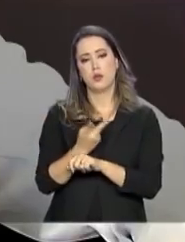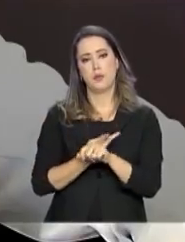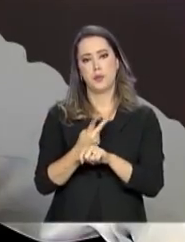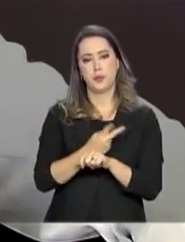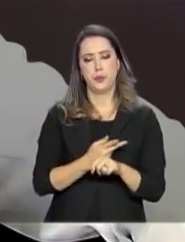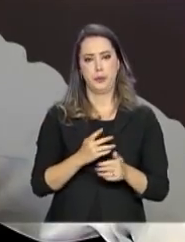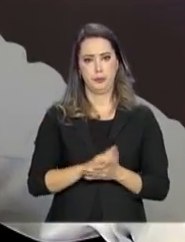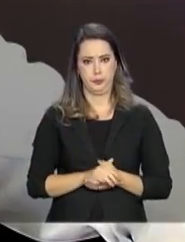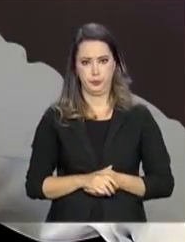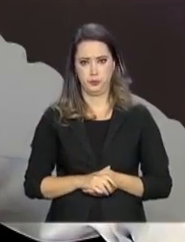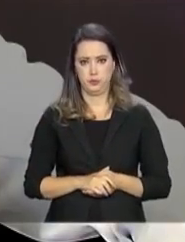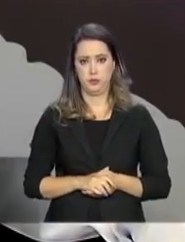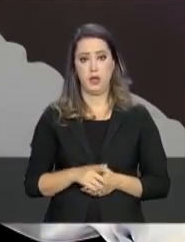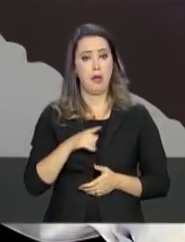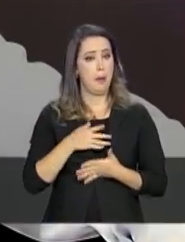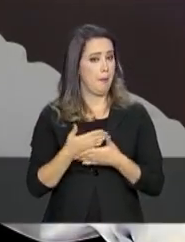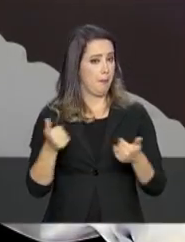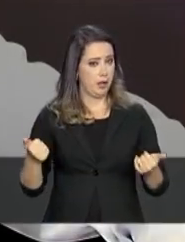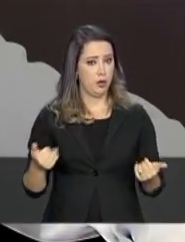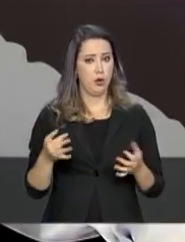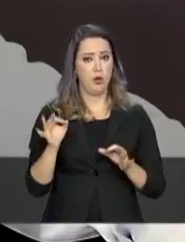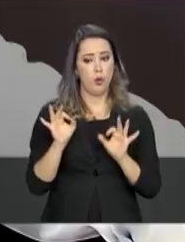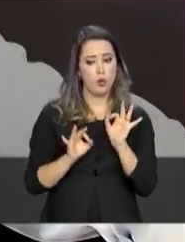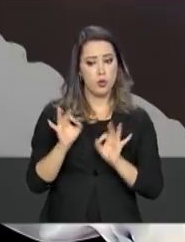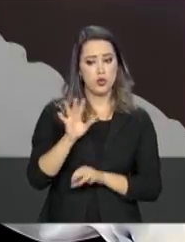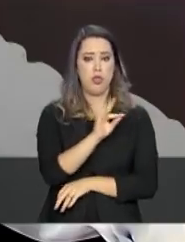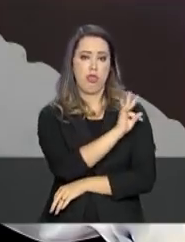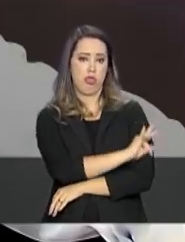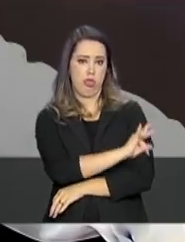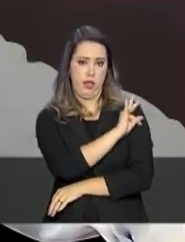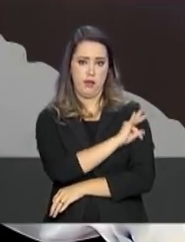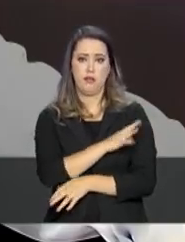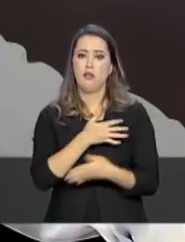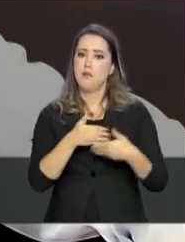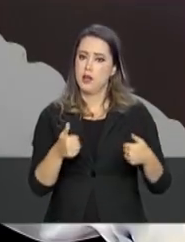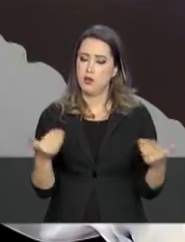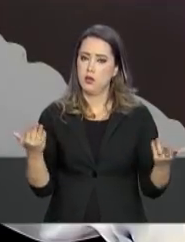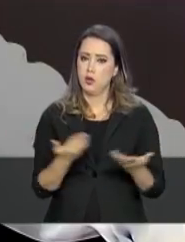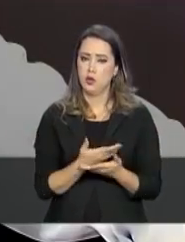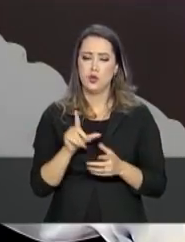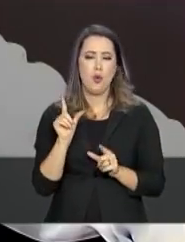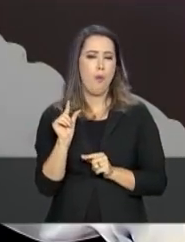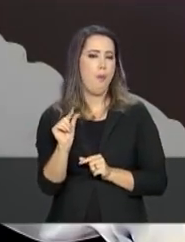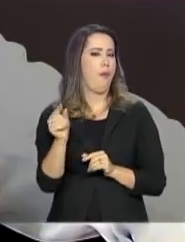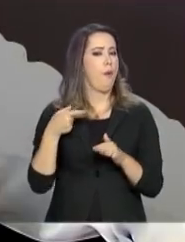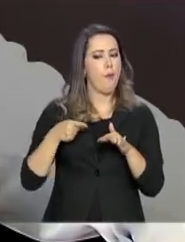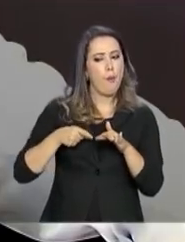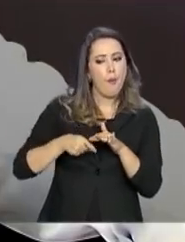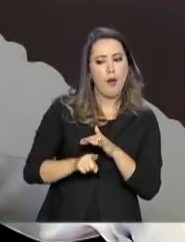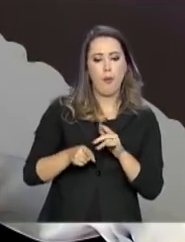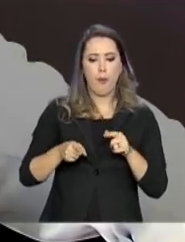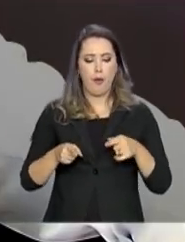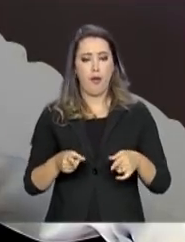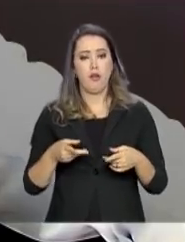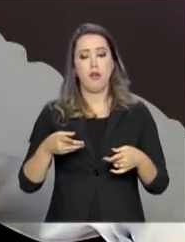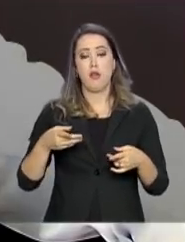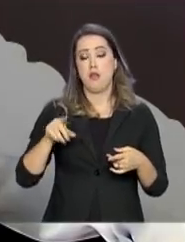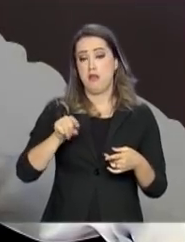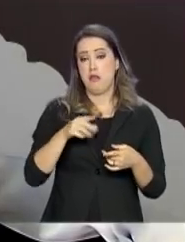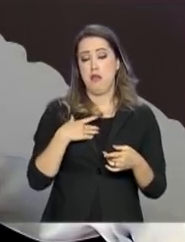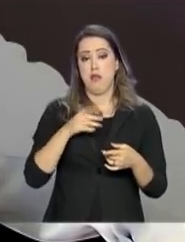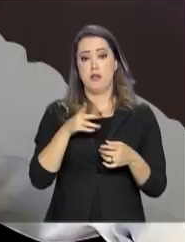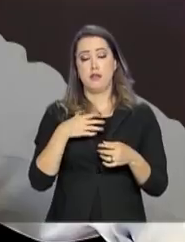evolução das técnicas hoje nós fazemos a cirurgia chamada minimamente invasiva o vídeo laparoscopia